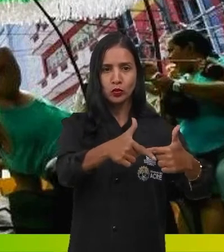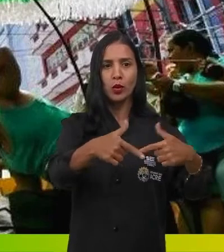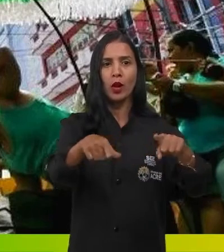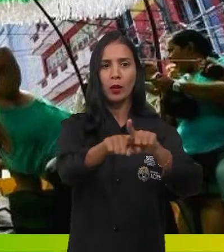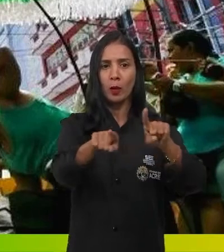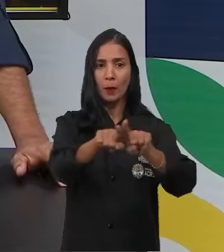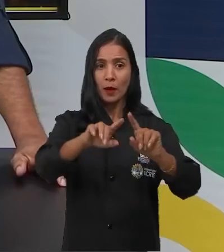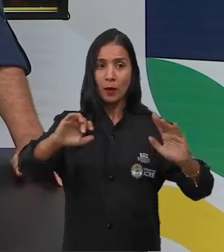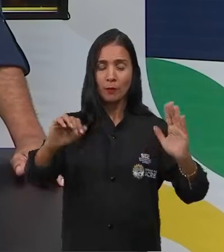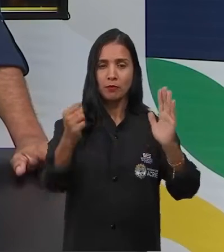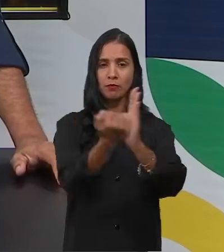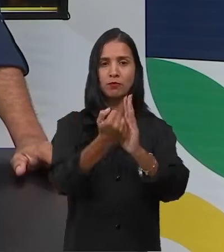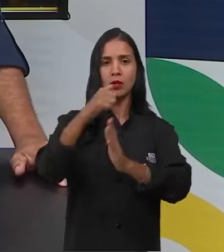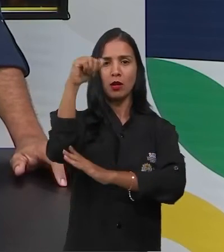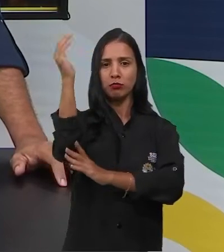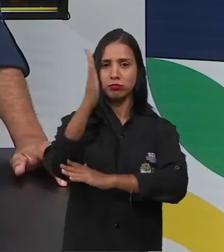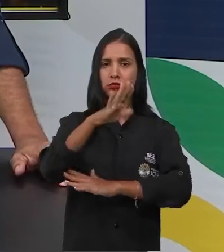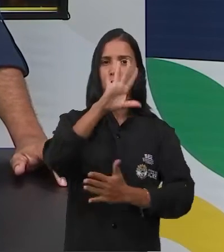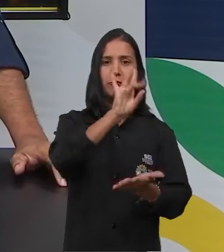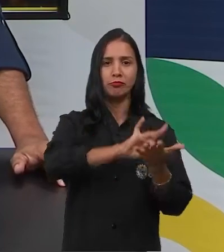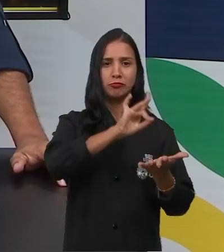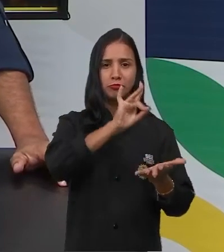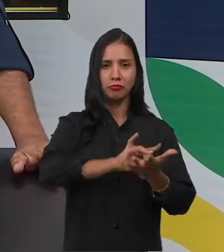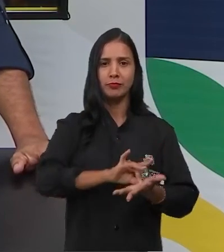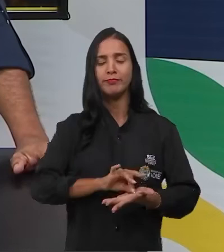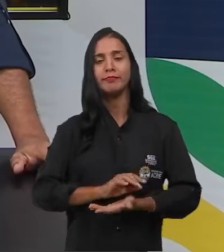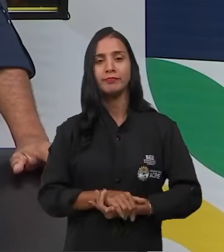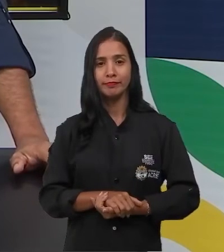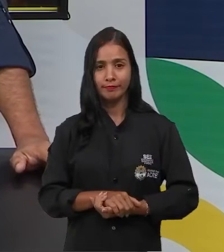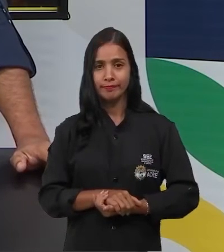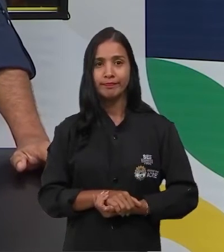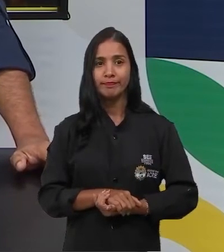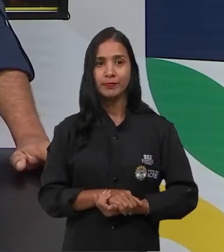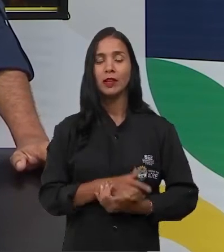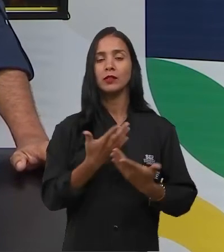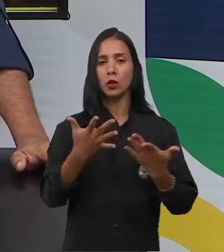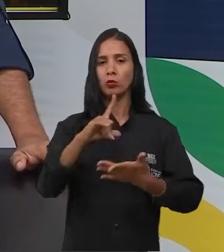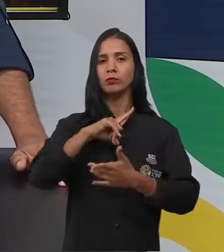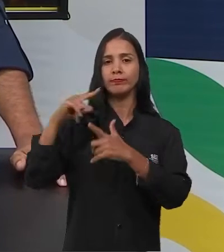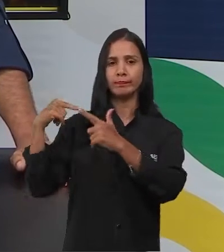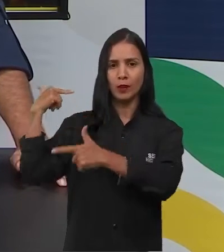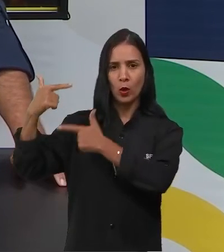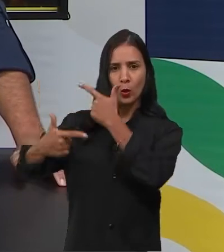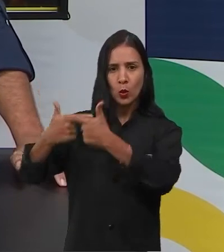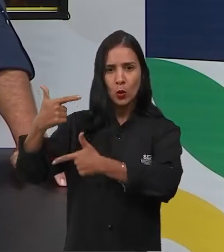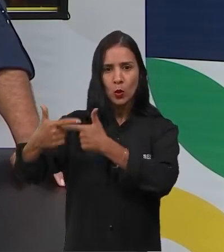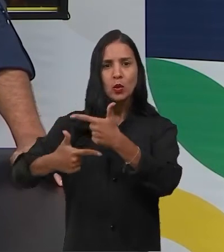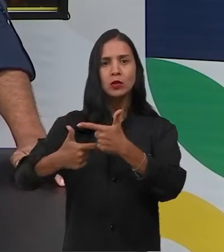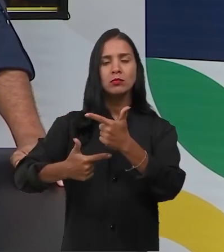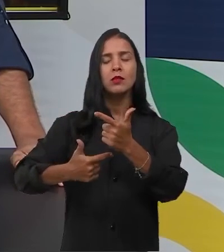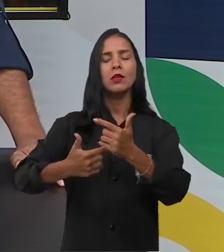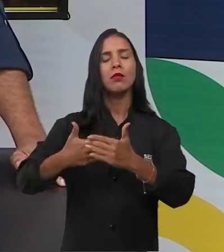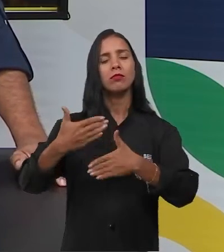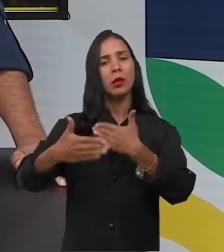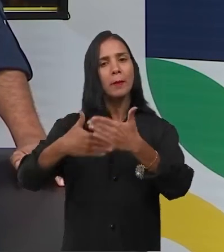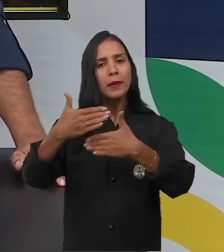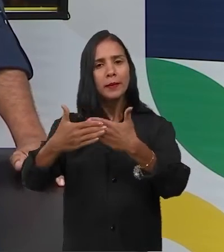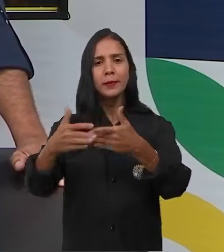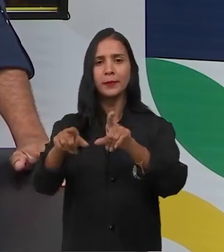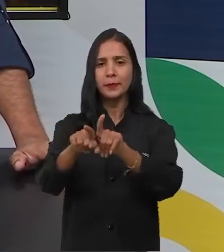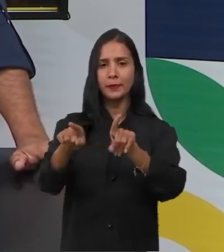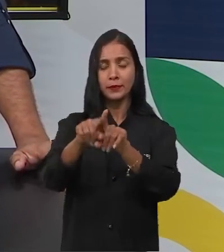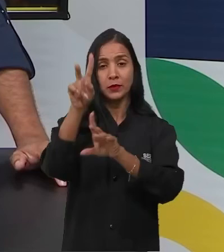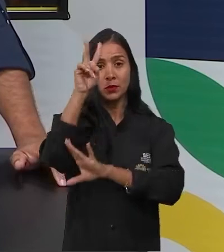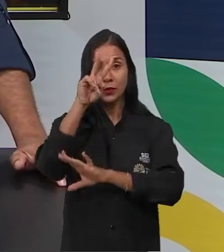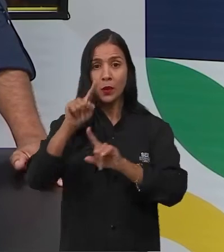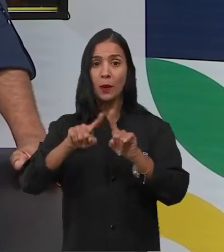imaterial brasileiro. É basicamente o que eu falei. Evolução histórica, reconhecimento, pertencimento, nesse